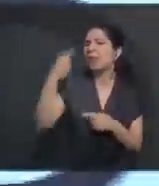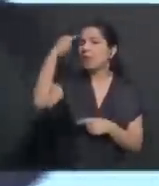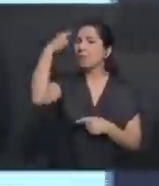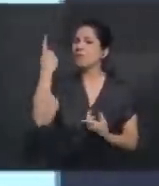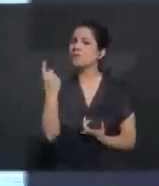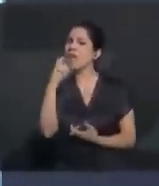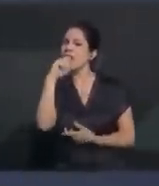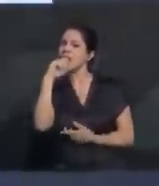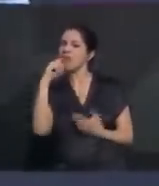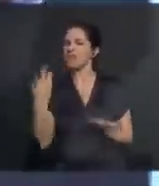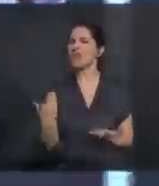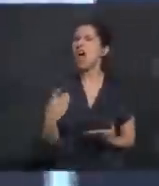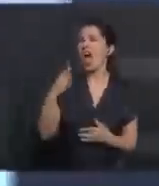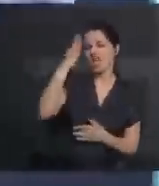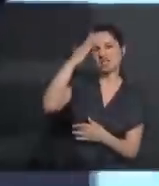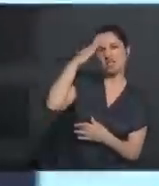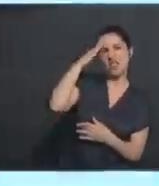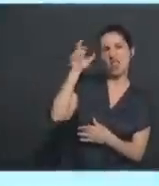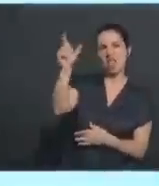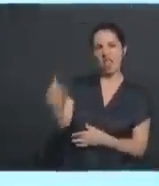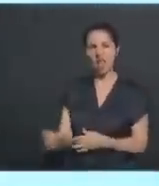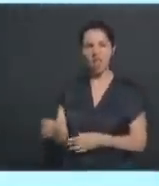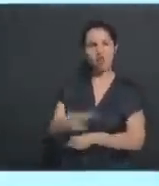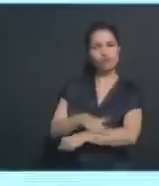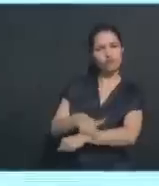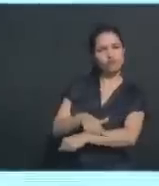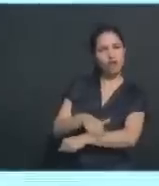Isso aí eu sei o que é. Sabe o que é isso aí? É o Jacó,